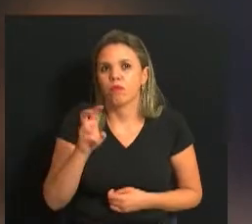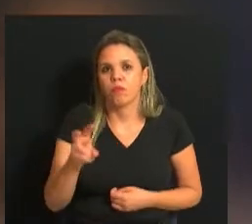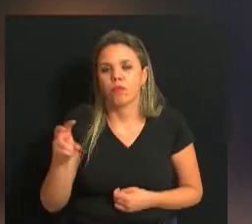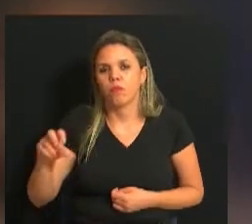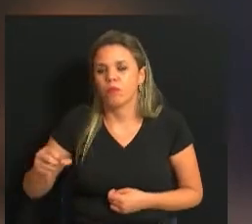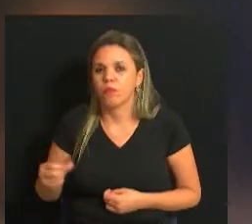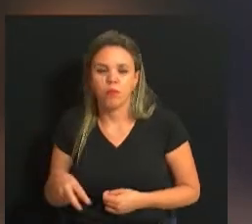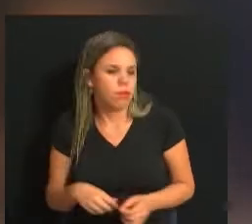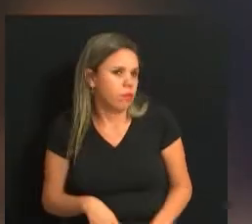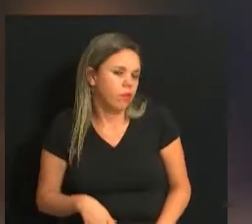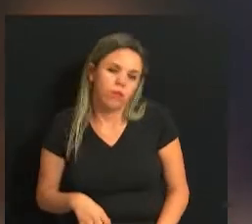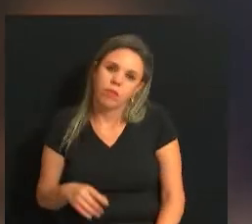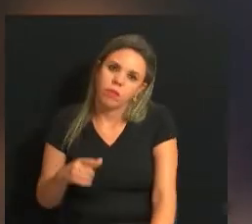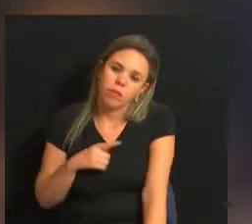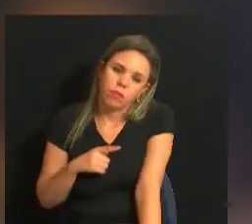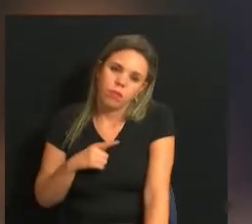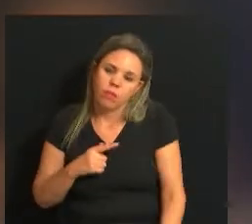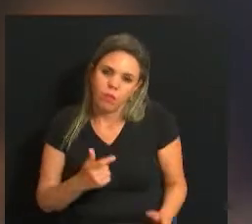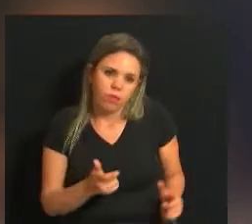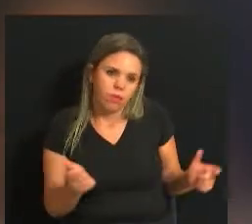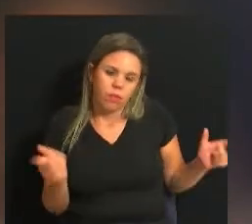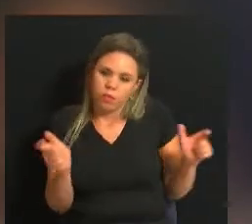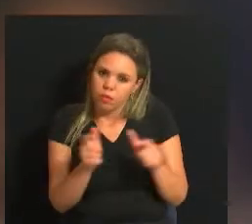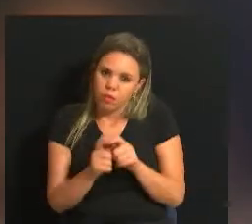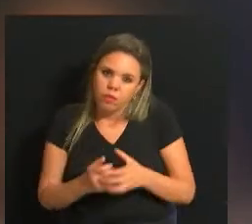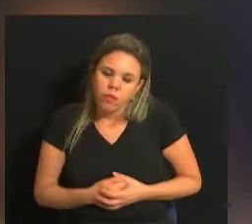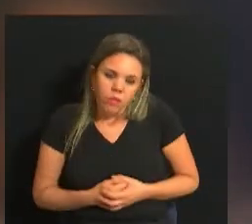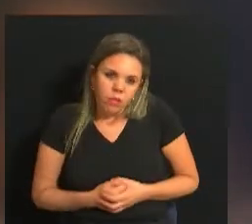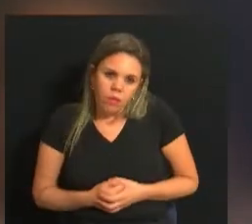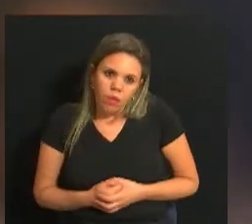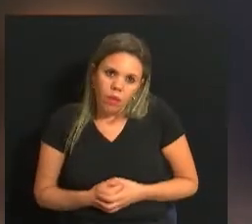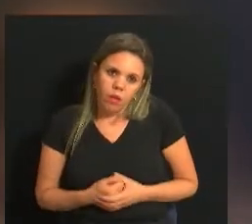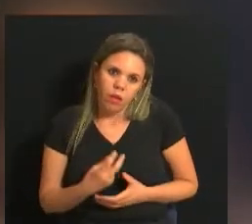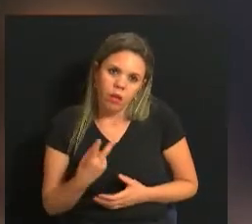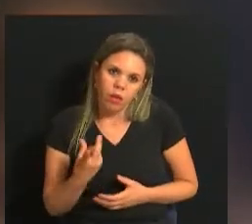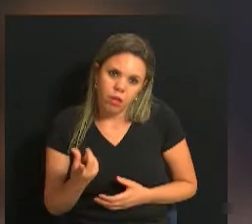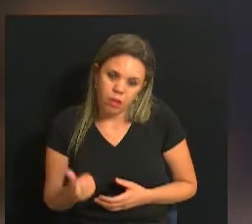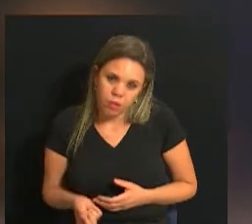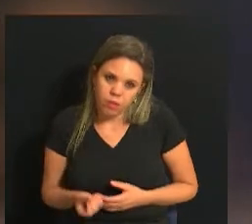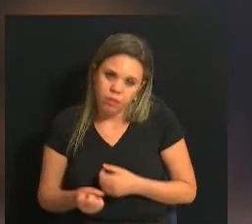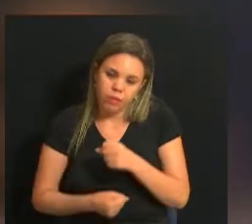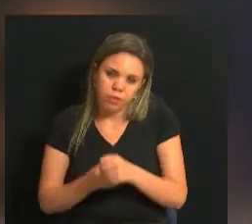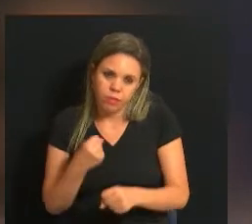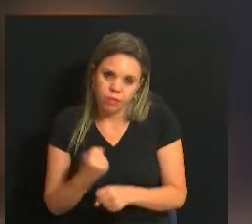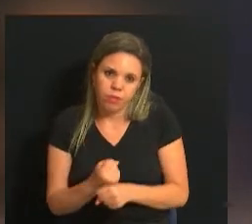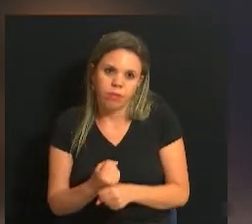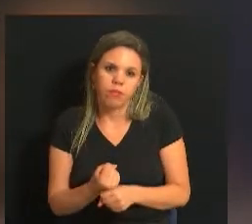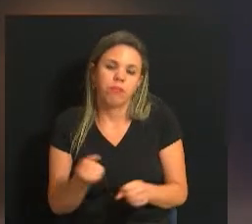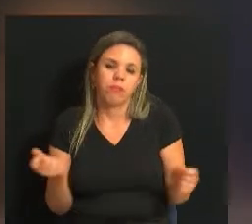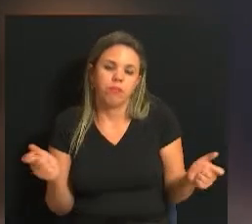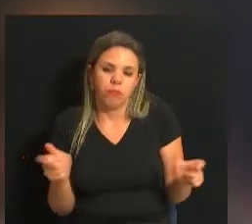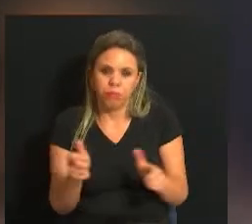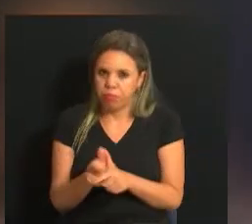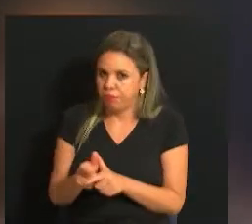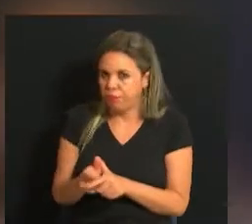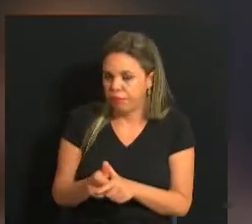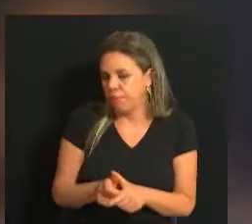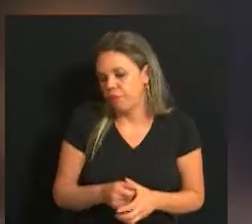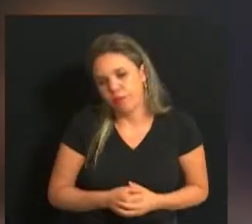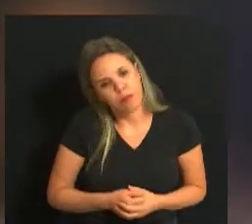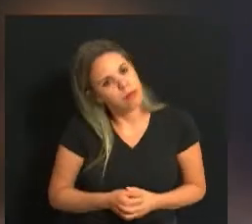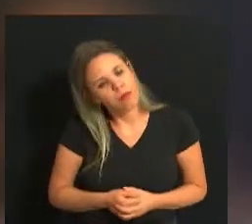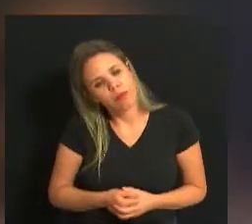1.529, ou seja, teve um leve decréscimo. Em 2016, um grande decréscimo, 1.051.